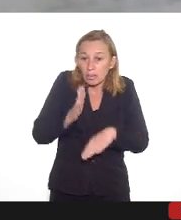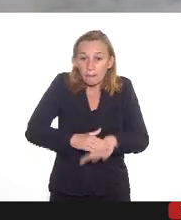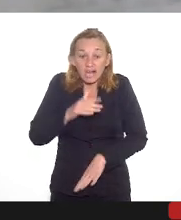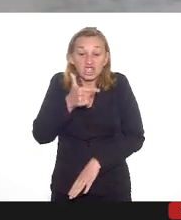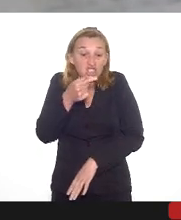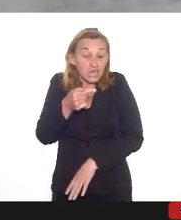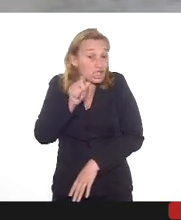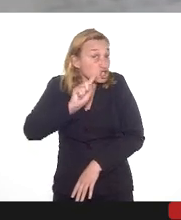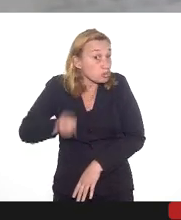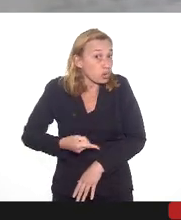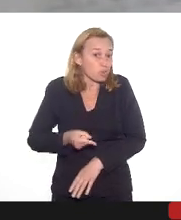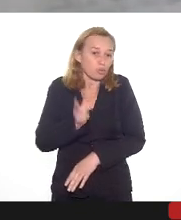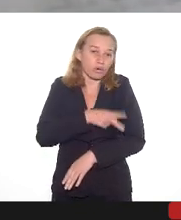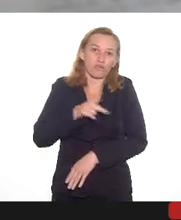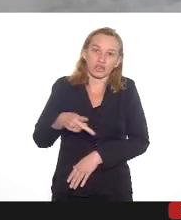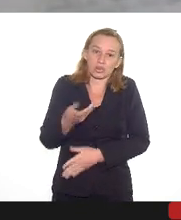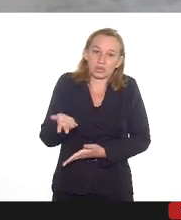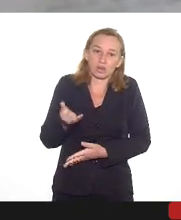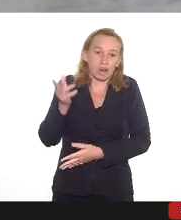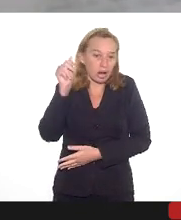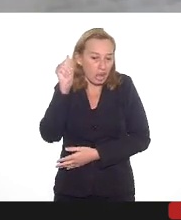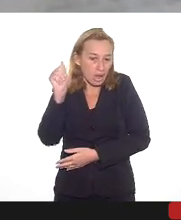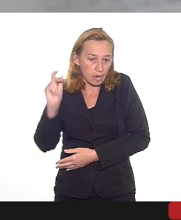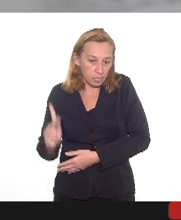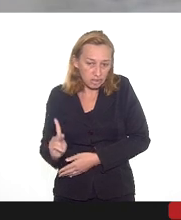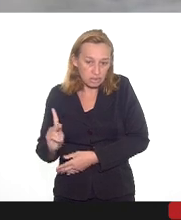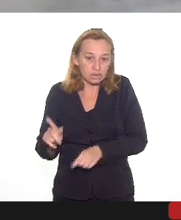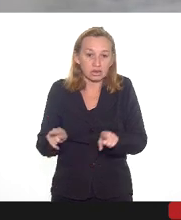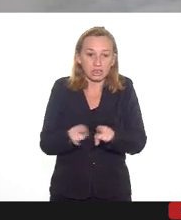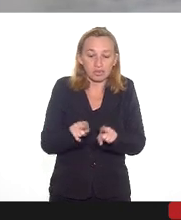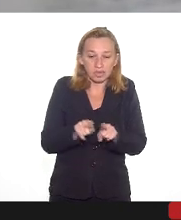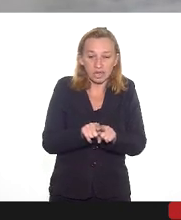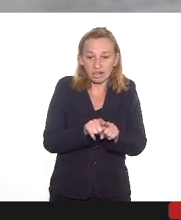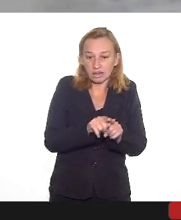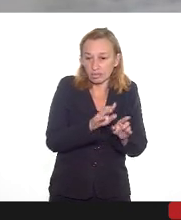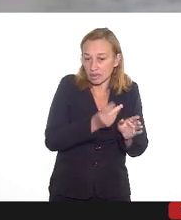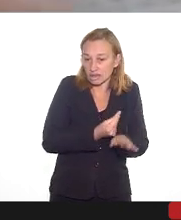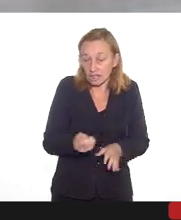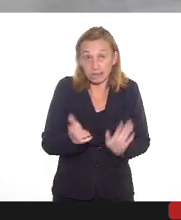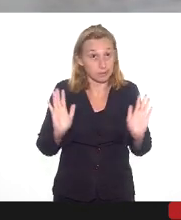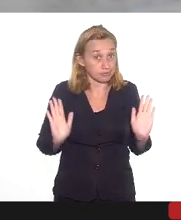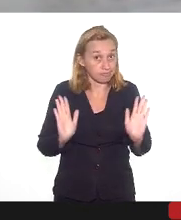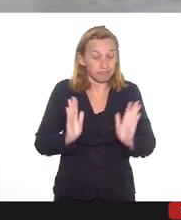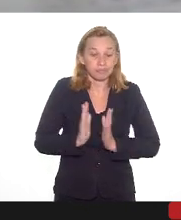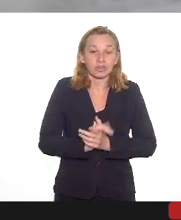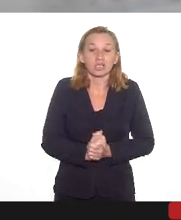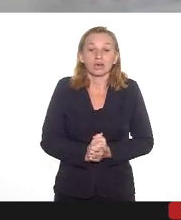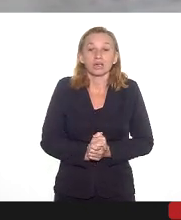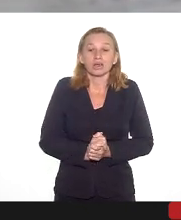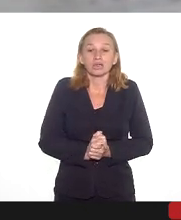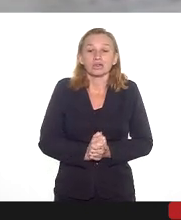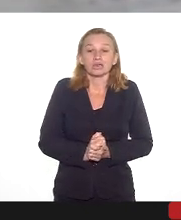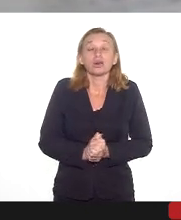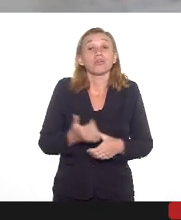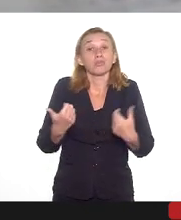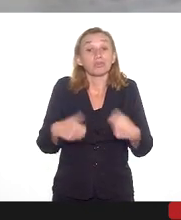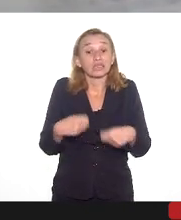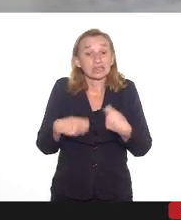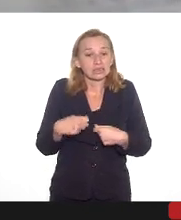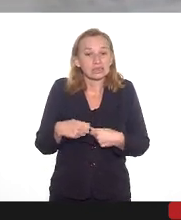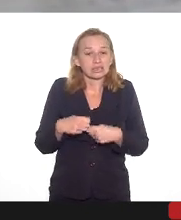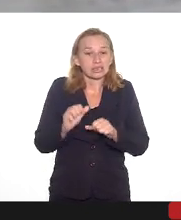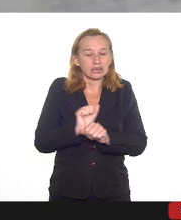mil professores, tanto com aposentadorias quanto com exonerações. Sendo assim, a gente precisa ter